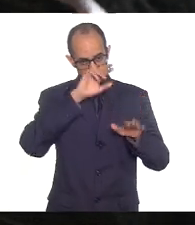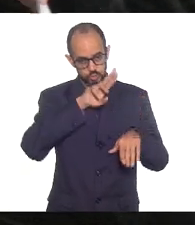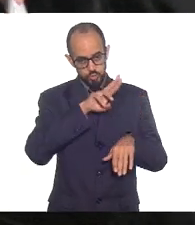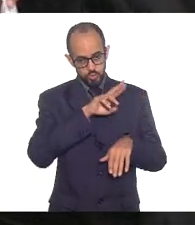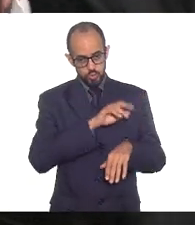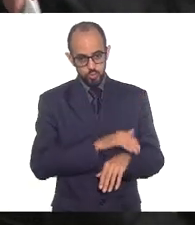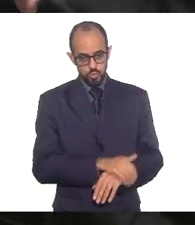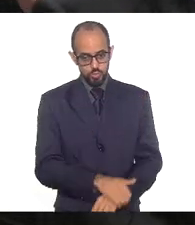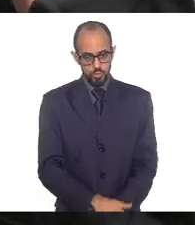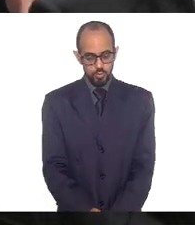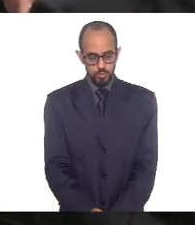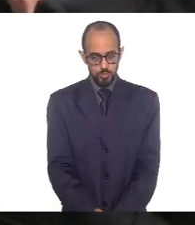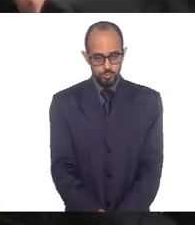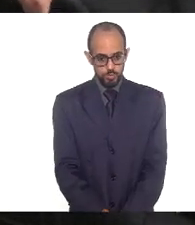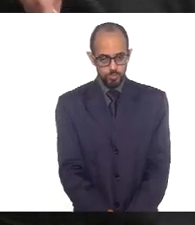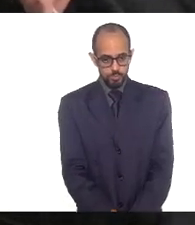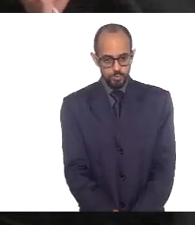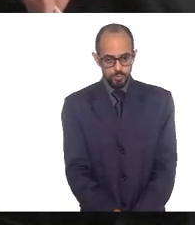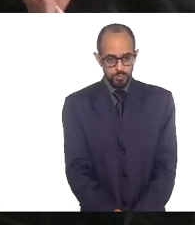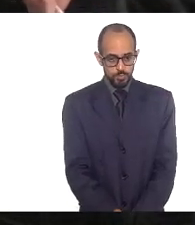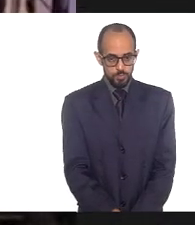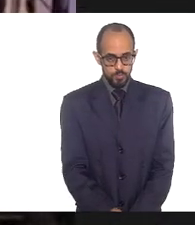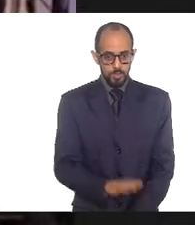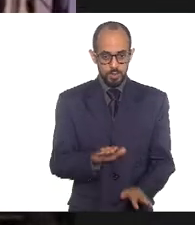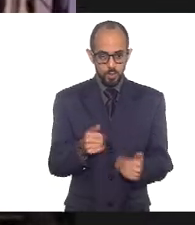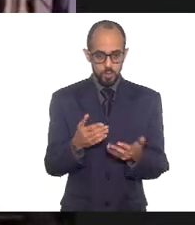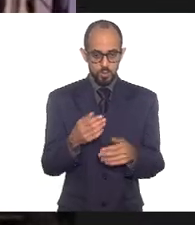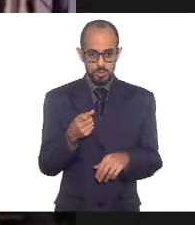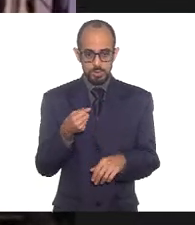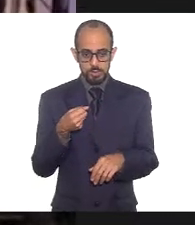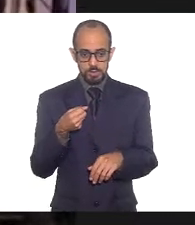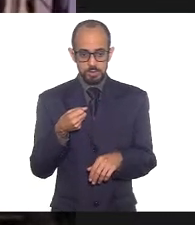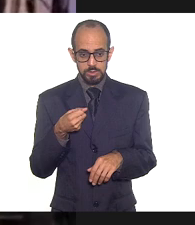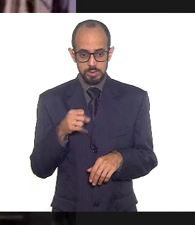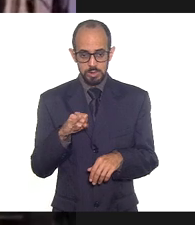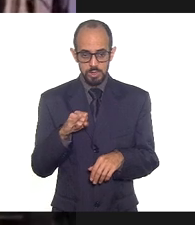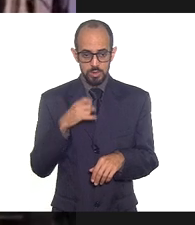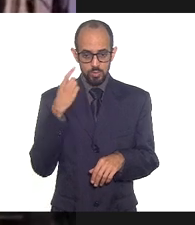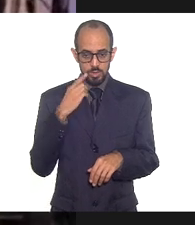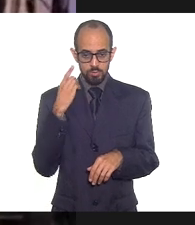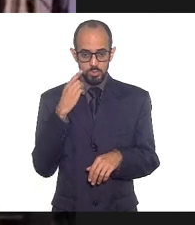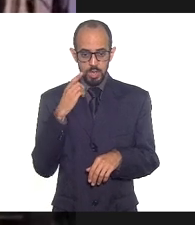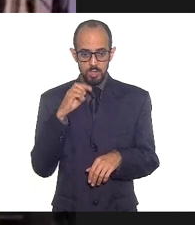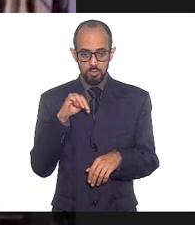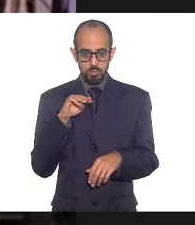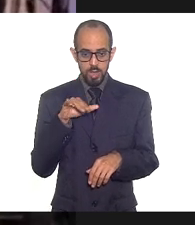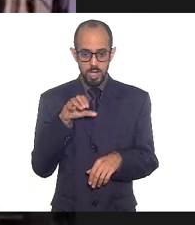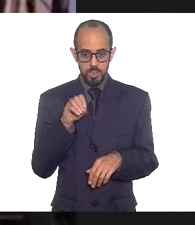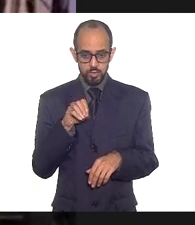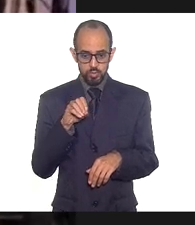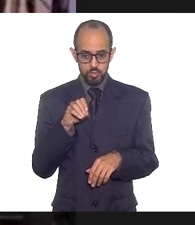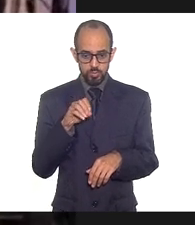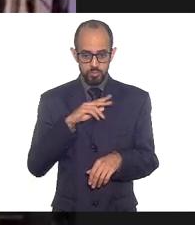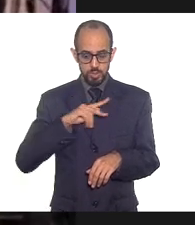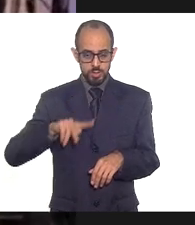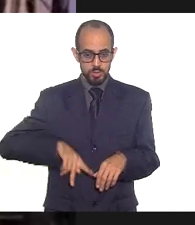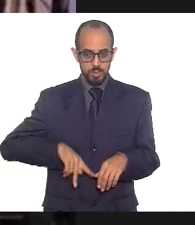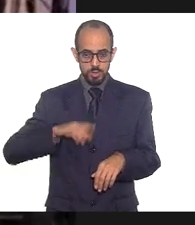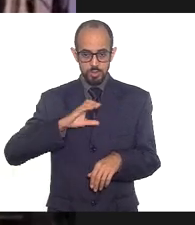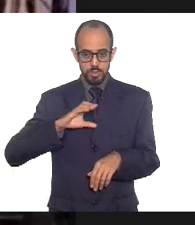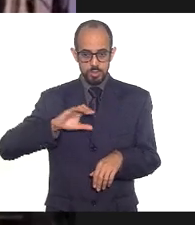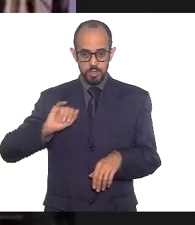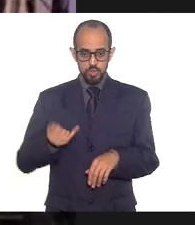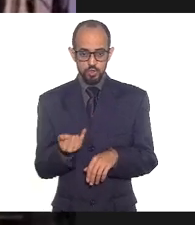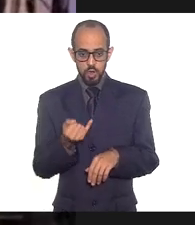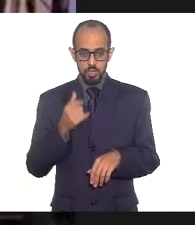Ju se Deputado Márcio Pacheco presidente da ccj é poder